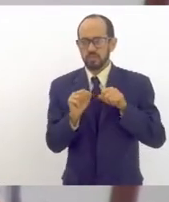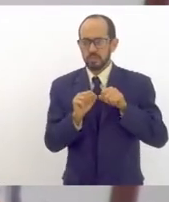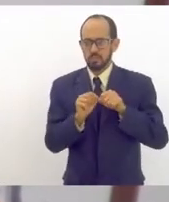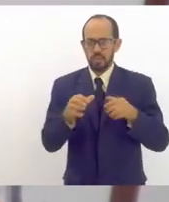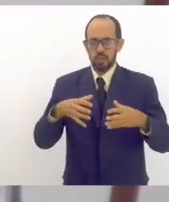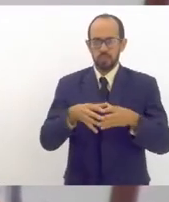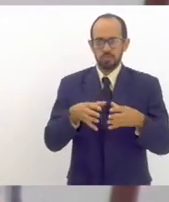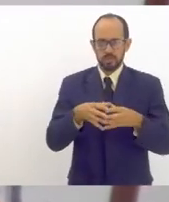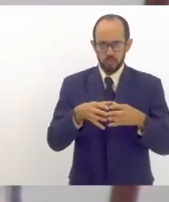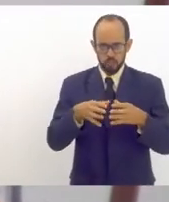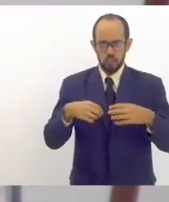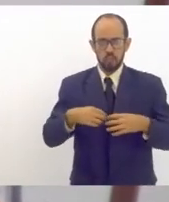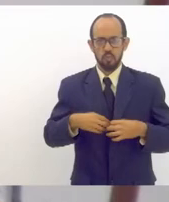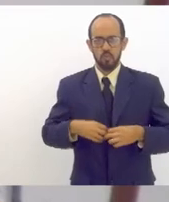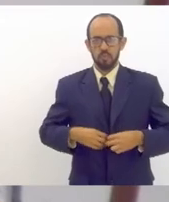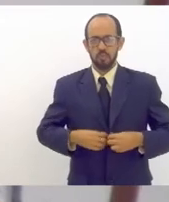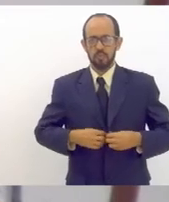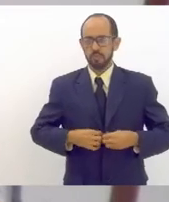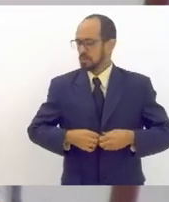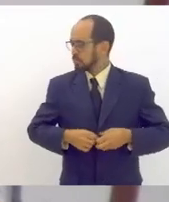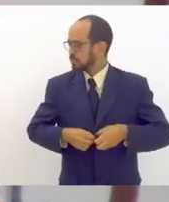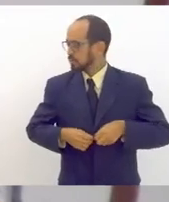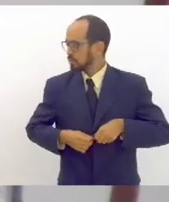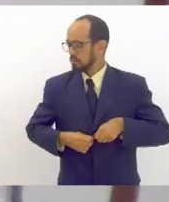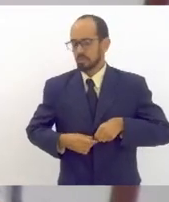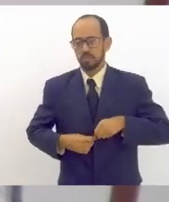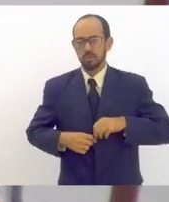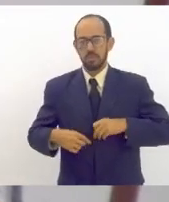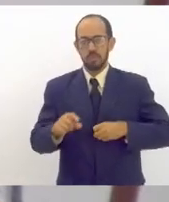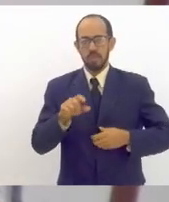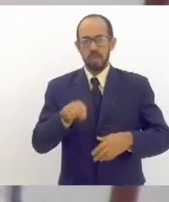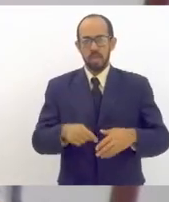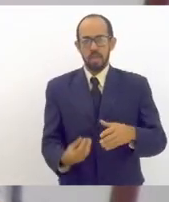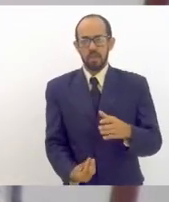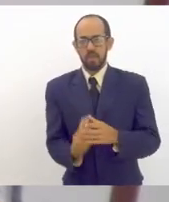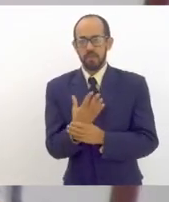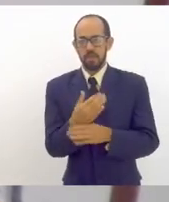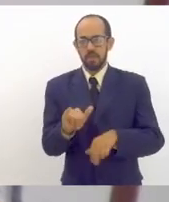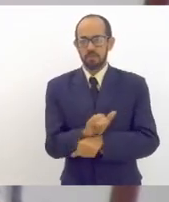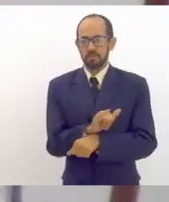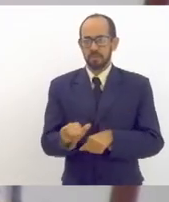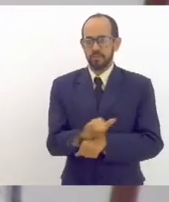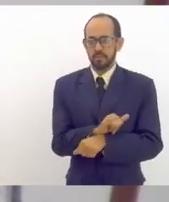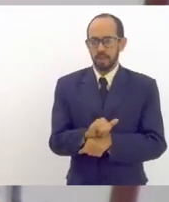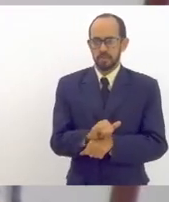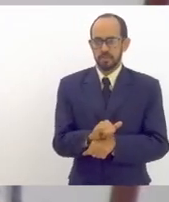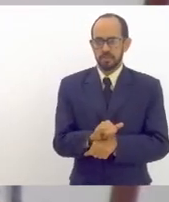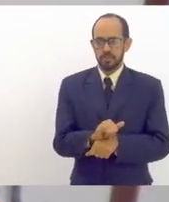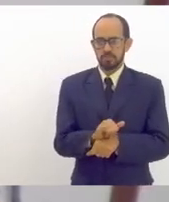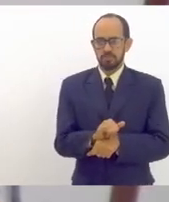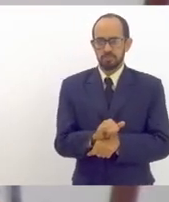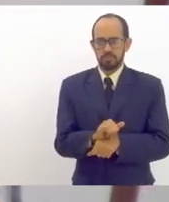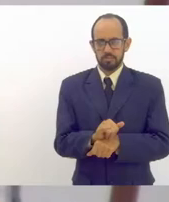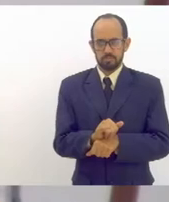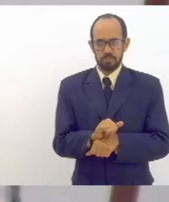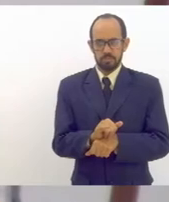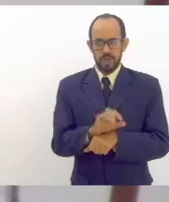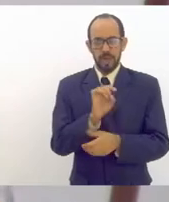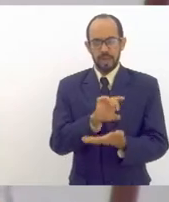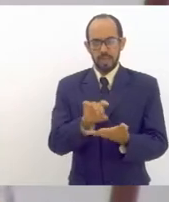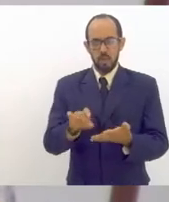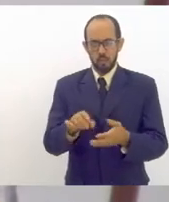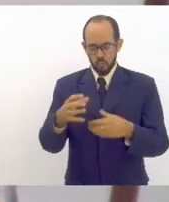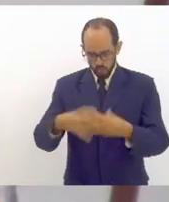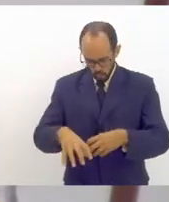anos de trabalho quase 4 anos de trabalho foi criar estratégia para cada concurso os mais improváveis